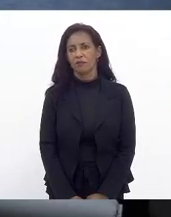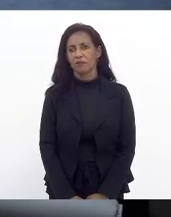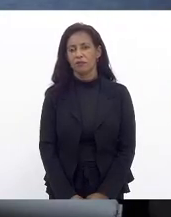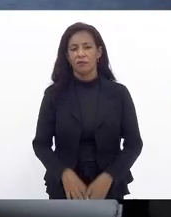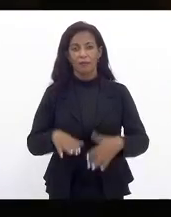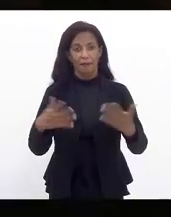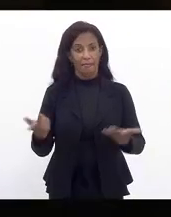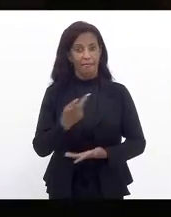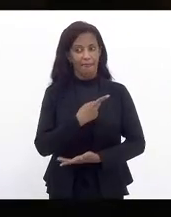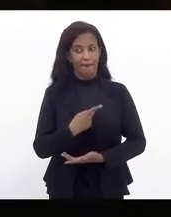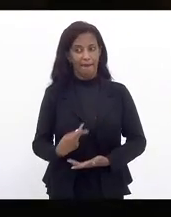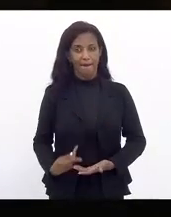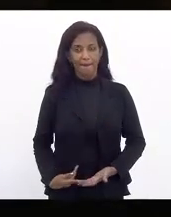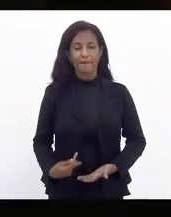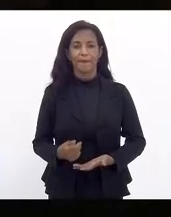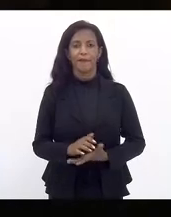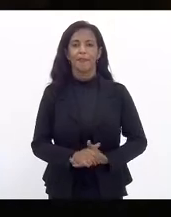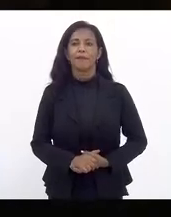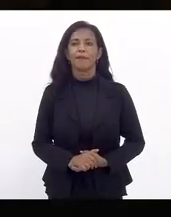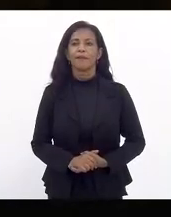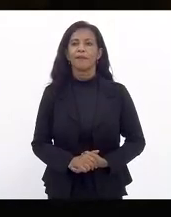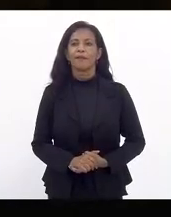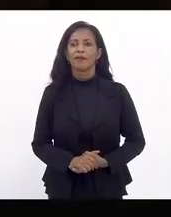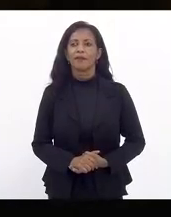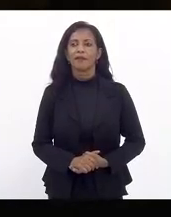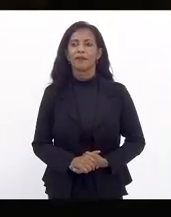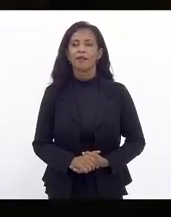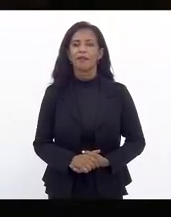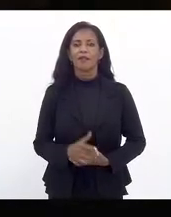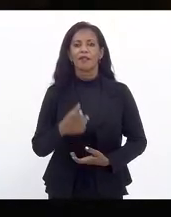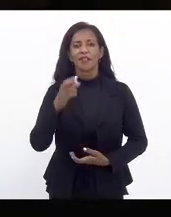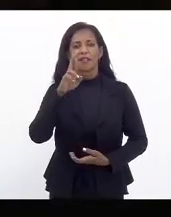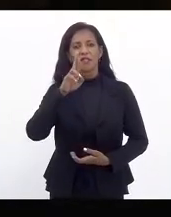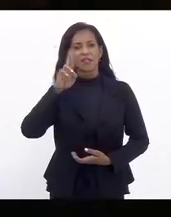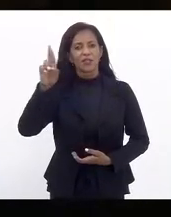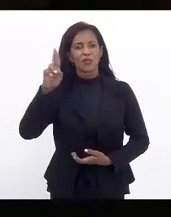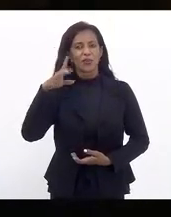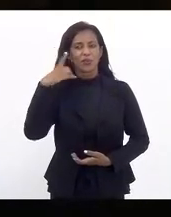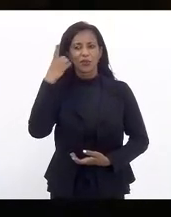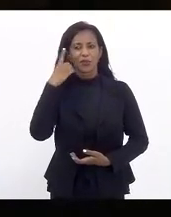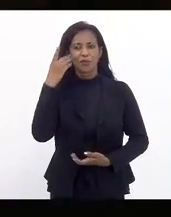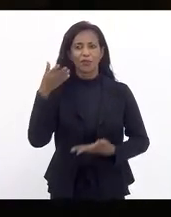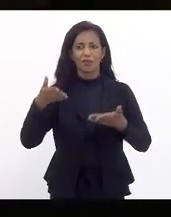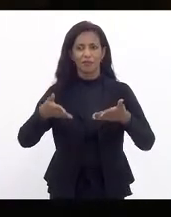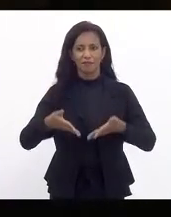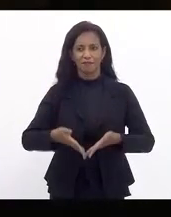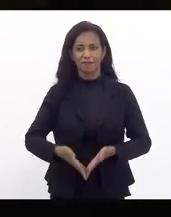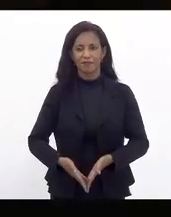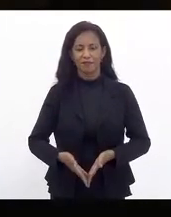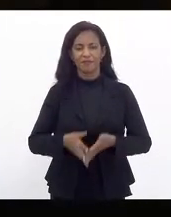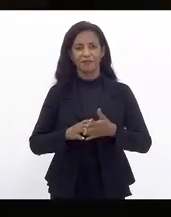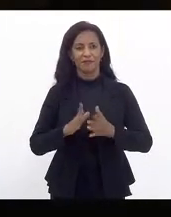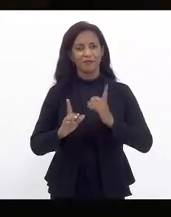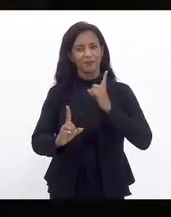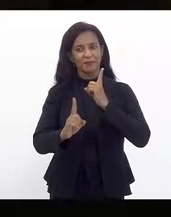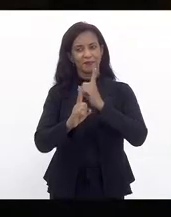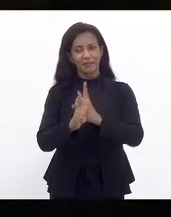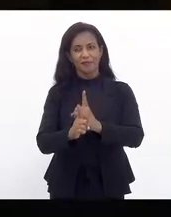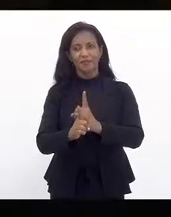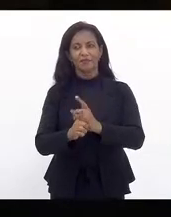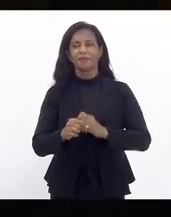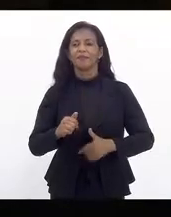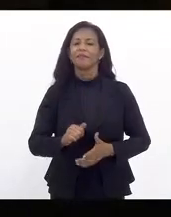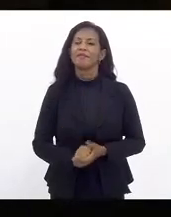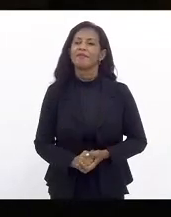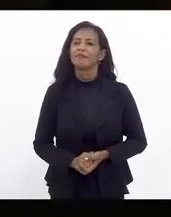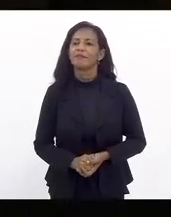Senhora presidenta, senhores deputados e senhoras deputadas que aqui ainda se encontram na Assembleia Legislativa